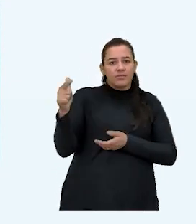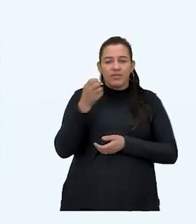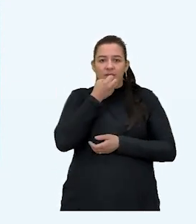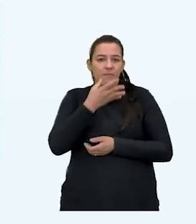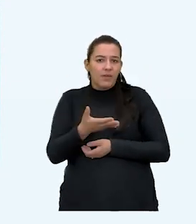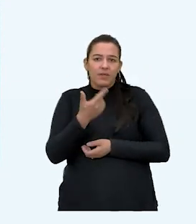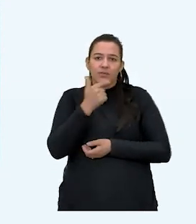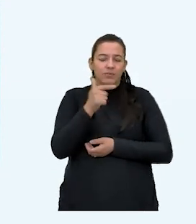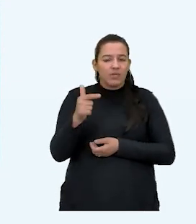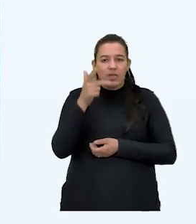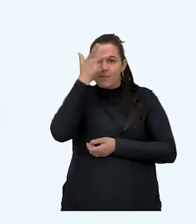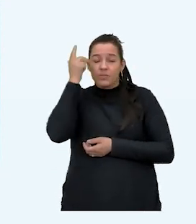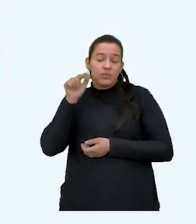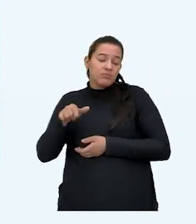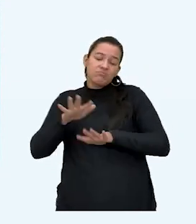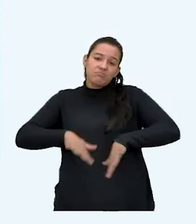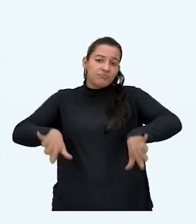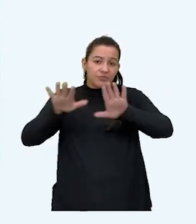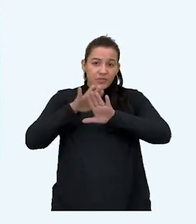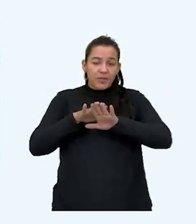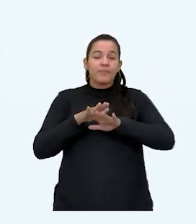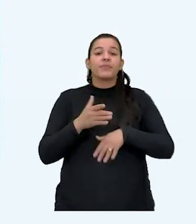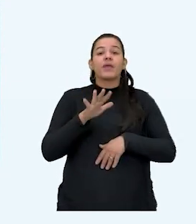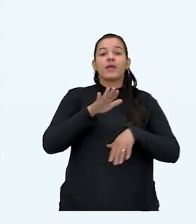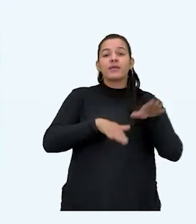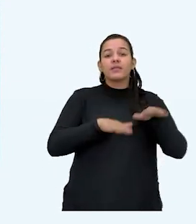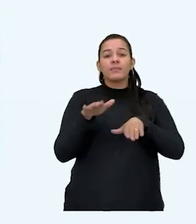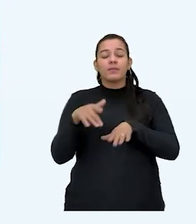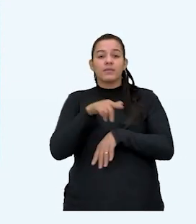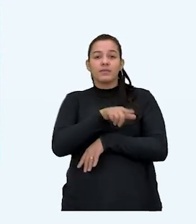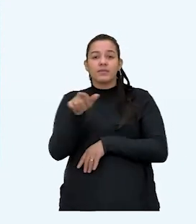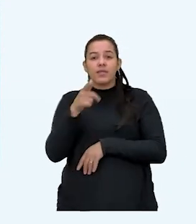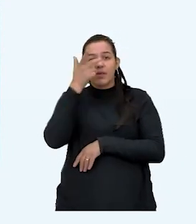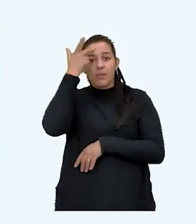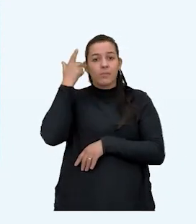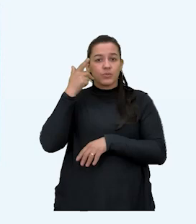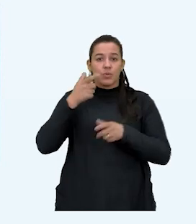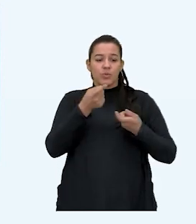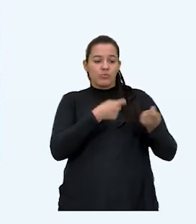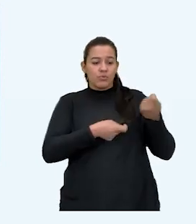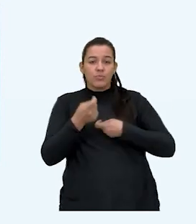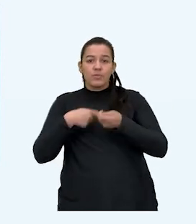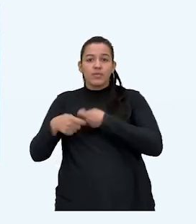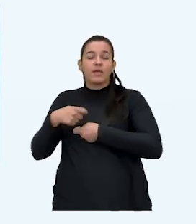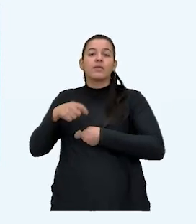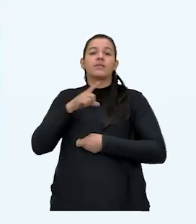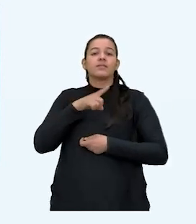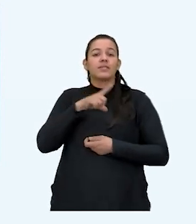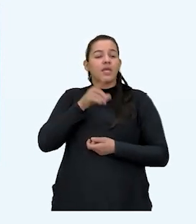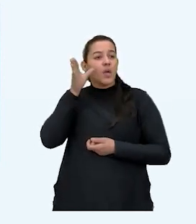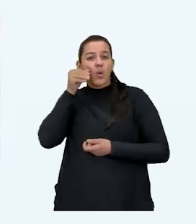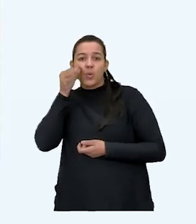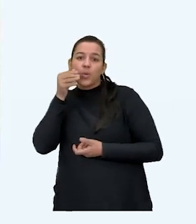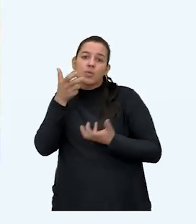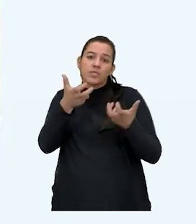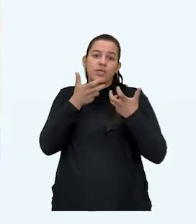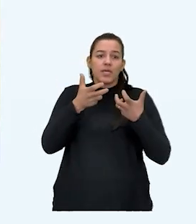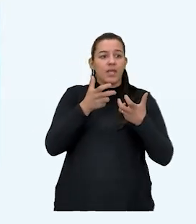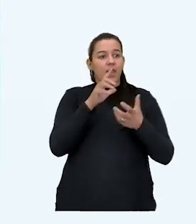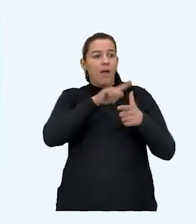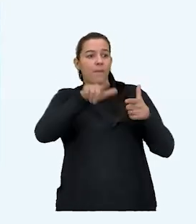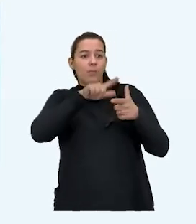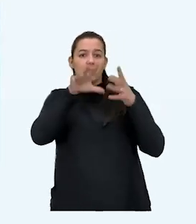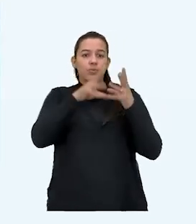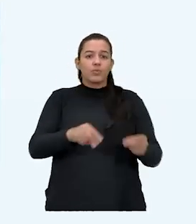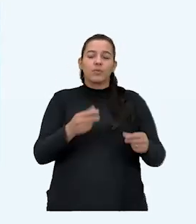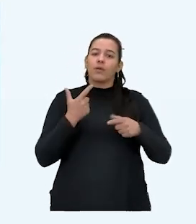as pessoas, né, de modo geral. E isso faz com que o mercado, ou seja, pessoas estejam interessadas em solucionar